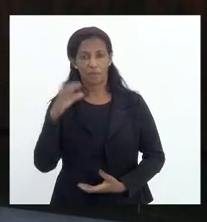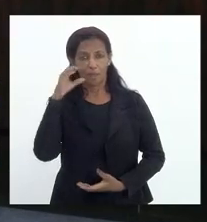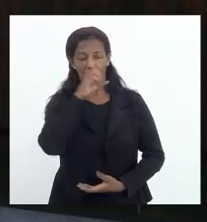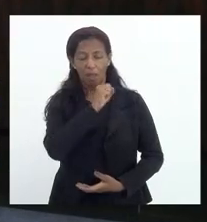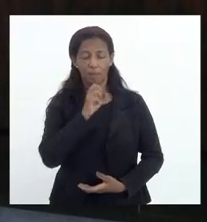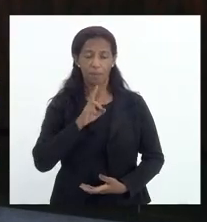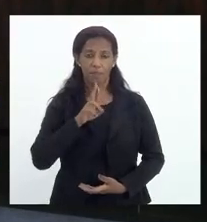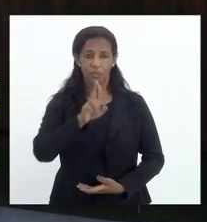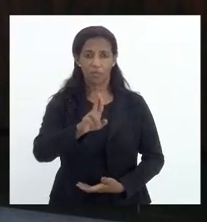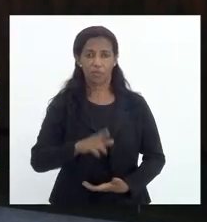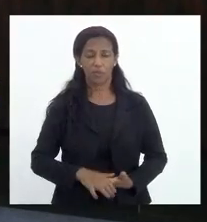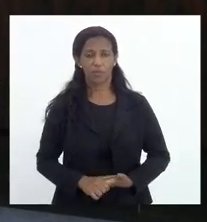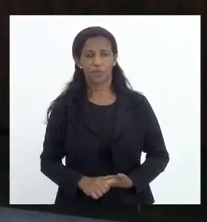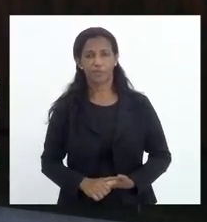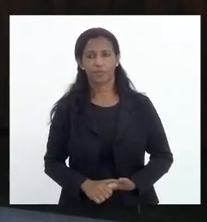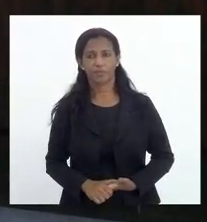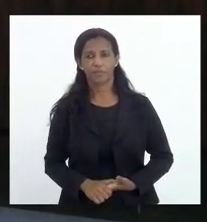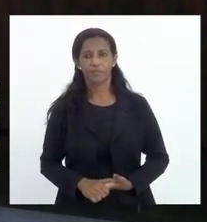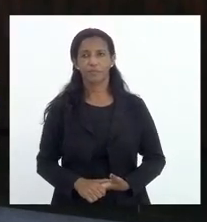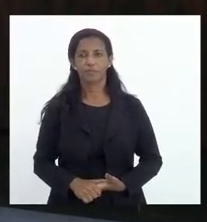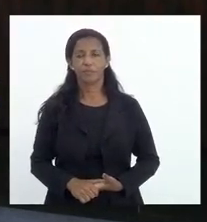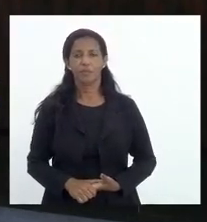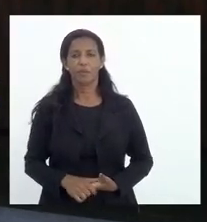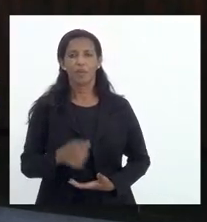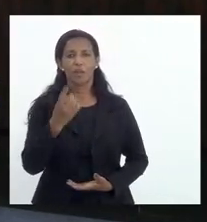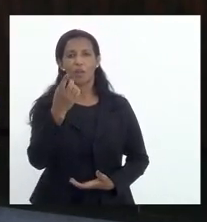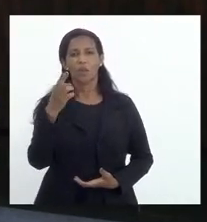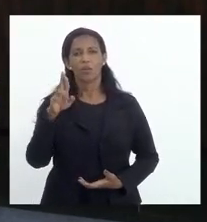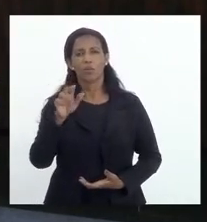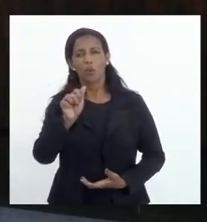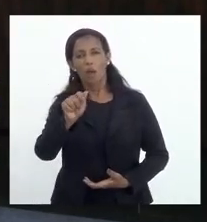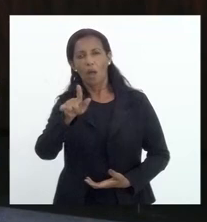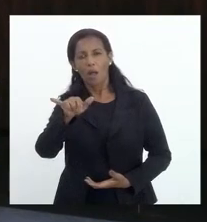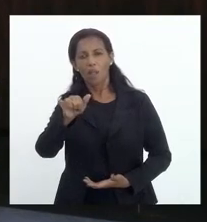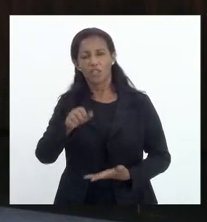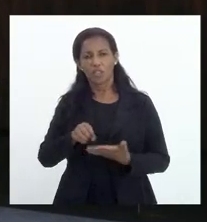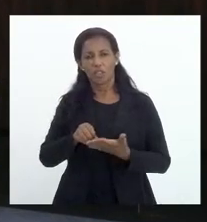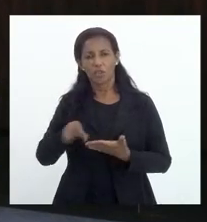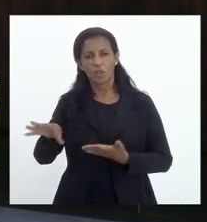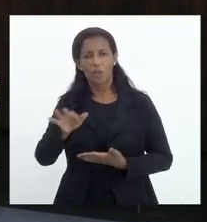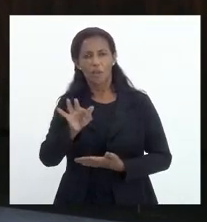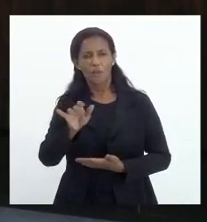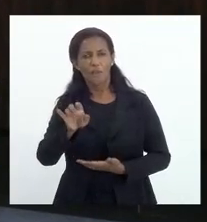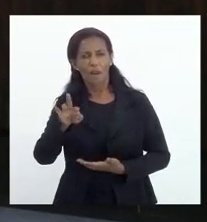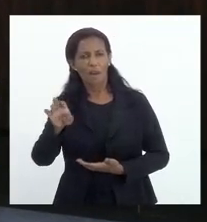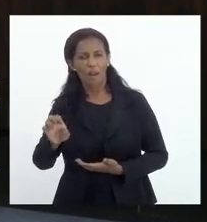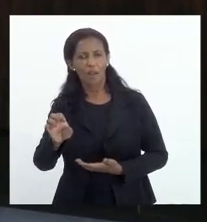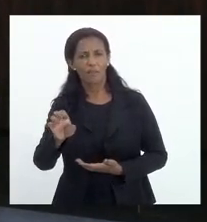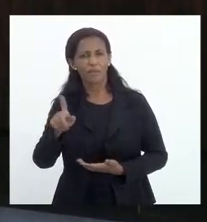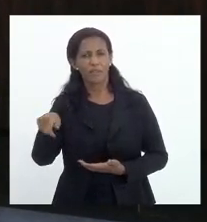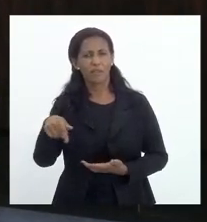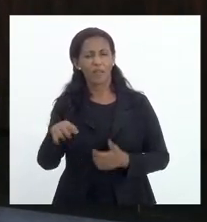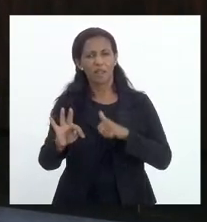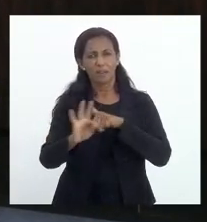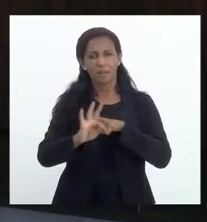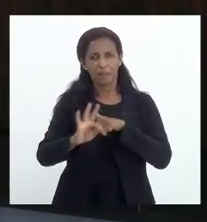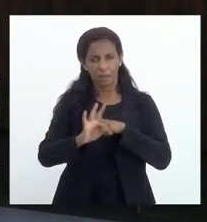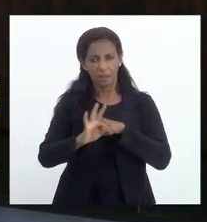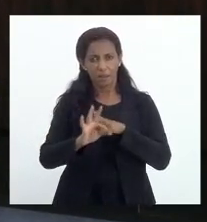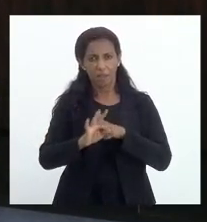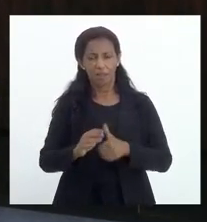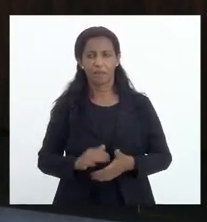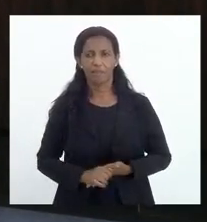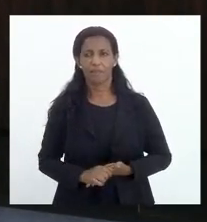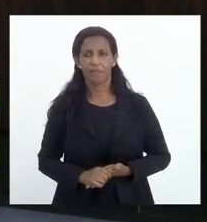rapidamente, eu vou responder aqui. O doutor Alexandre Melo, a exclusão do FAF, ele está na nossa nota técnica.